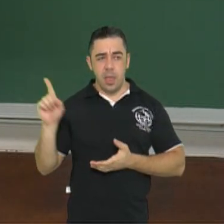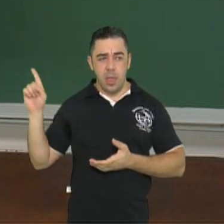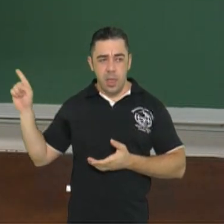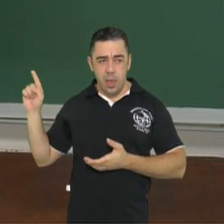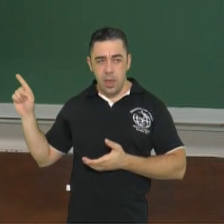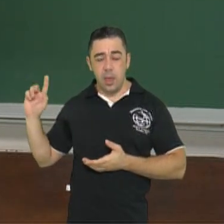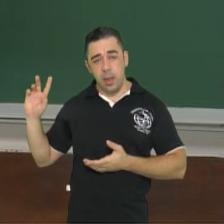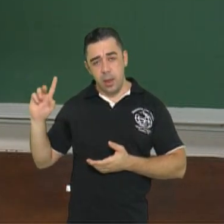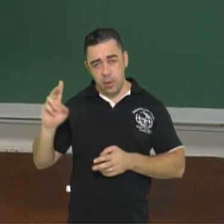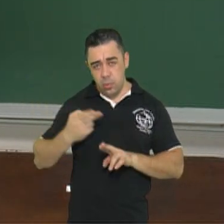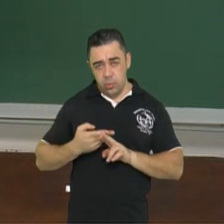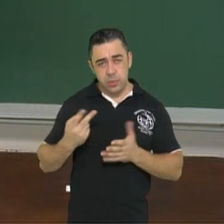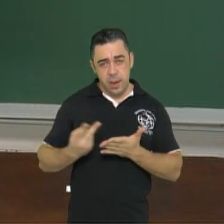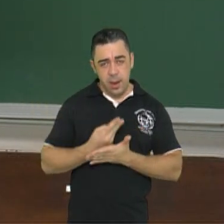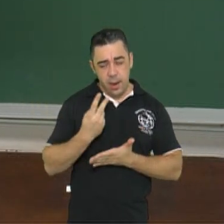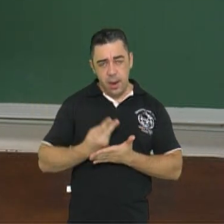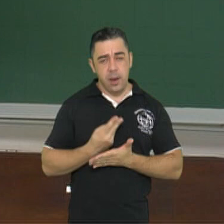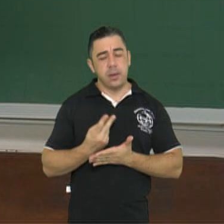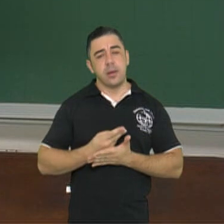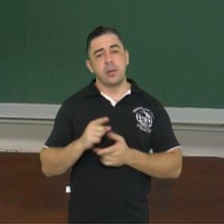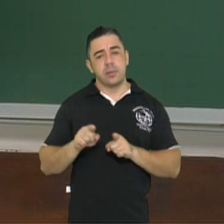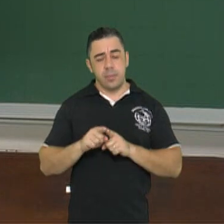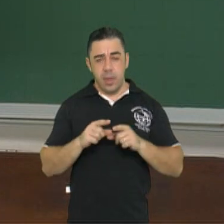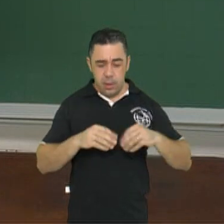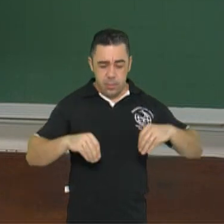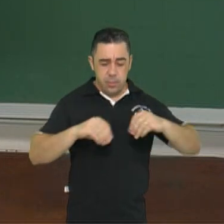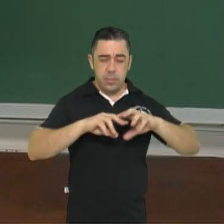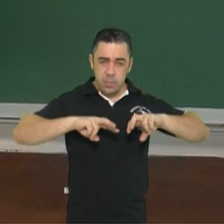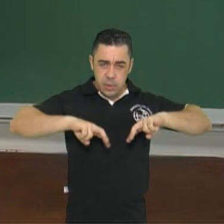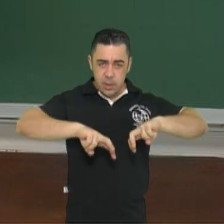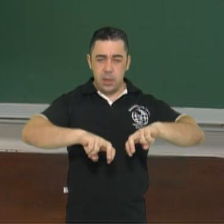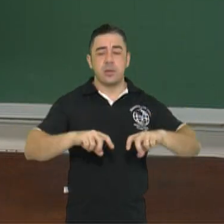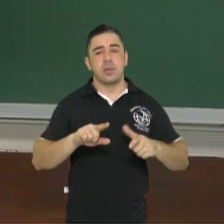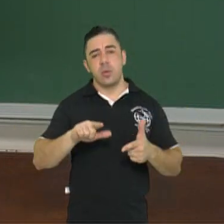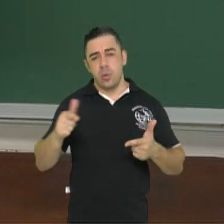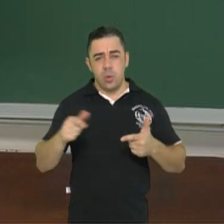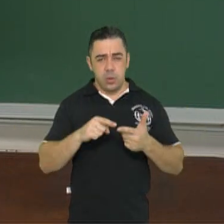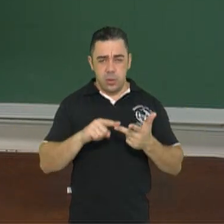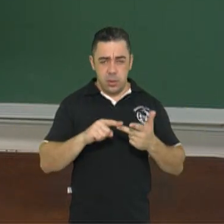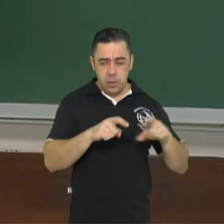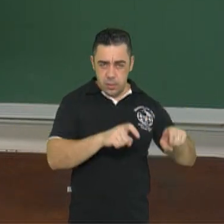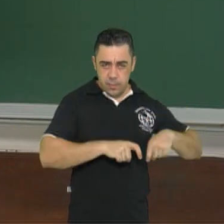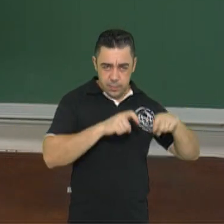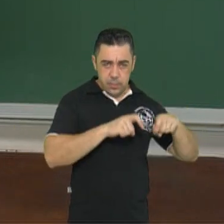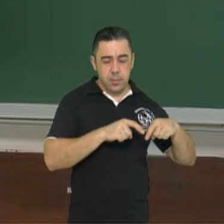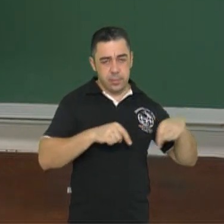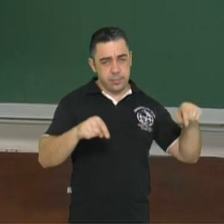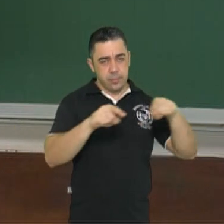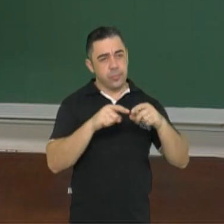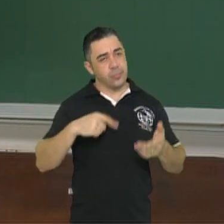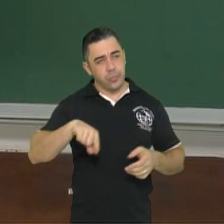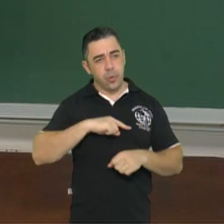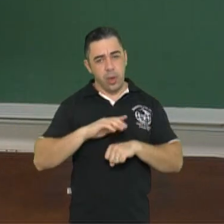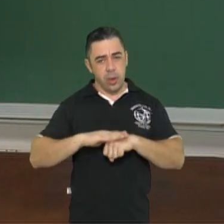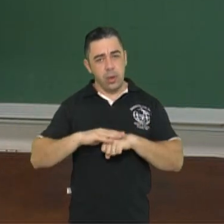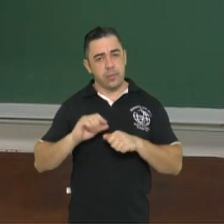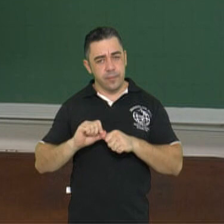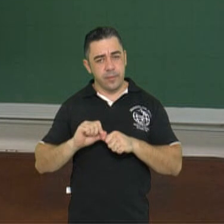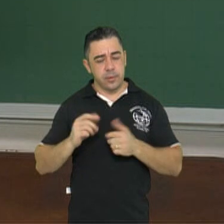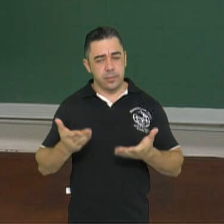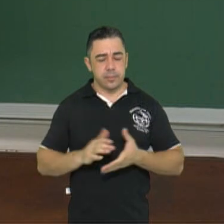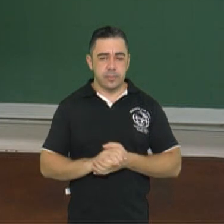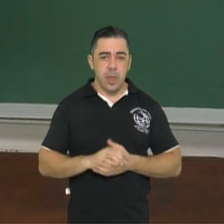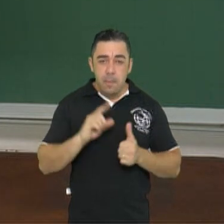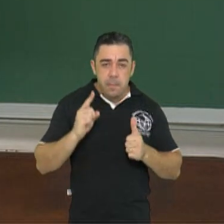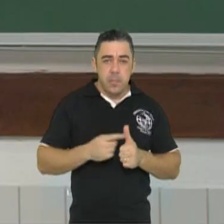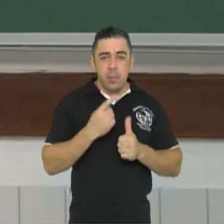causas o uso inadequado do solo, mineração agropecuária, entre outras tantas coisas que a gente faz com o solo, né?